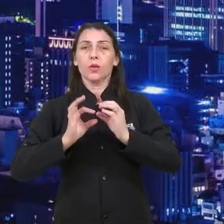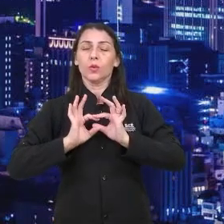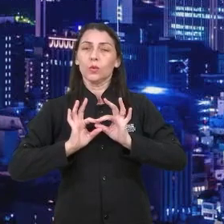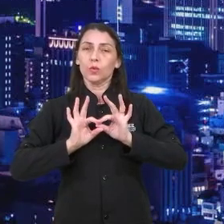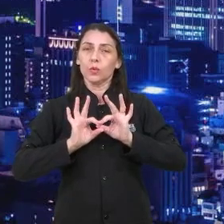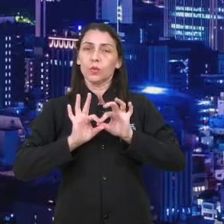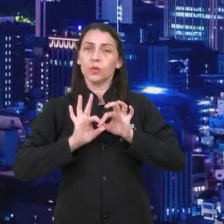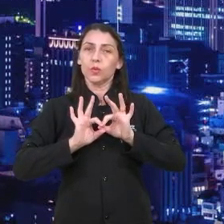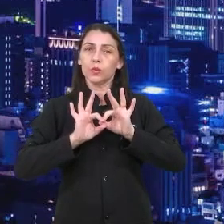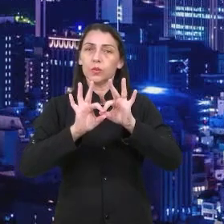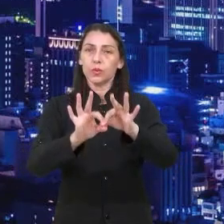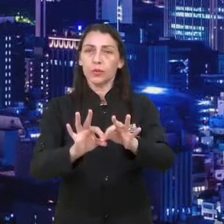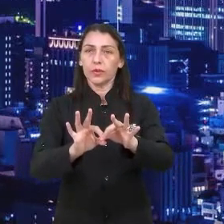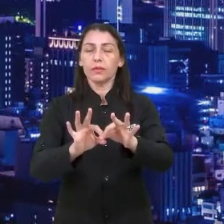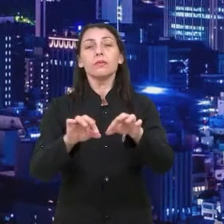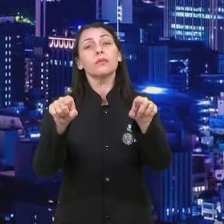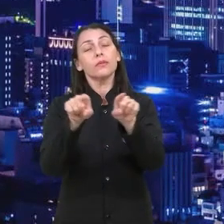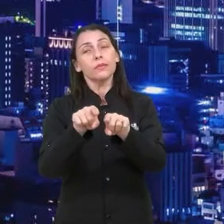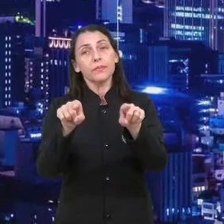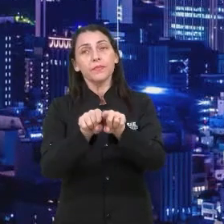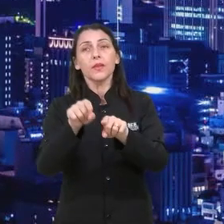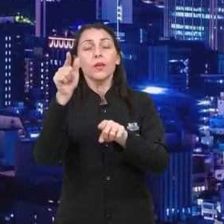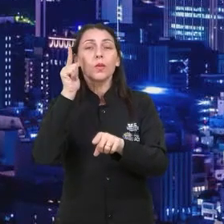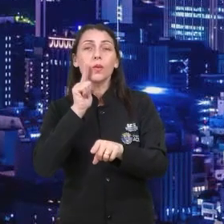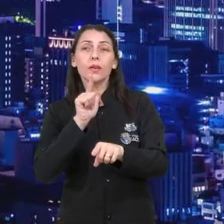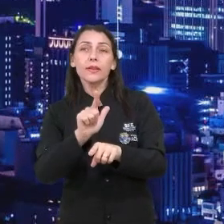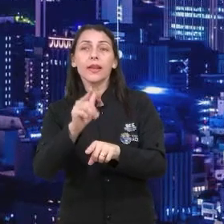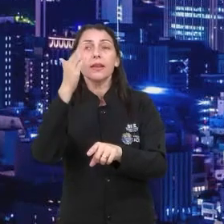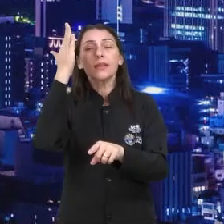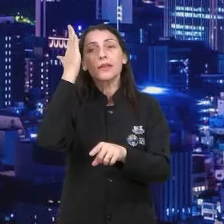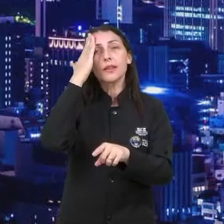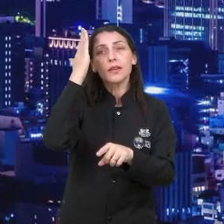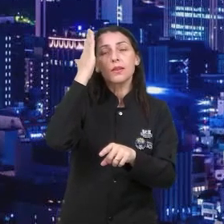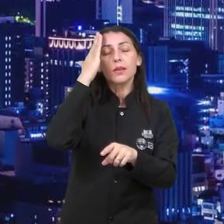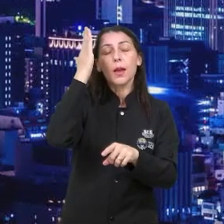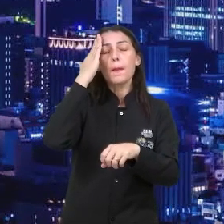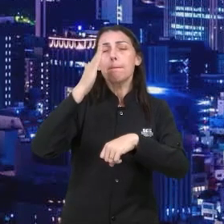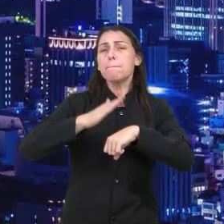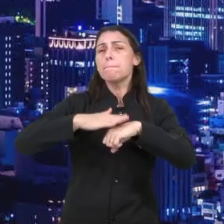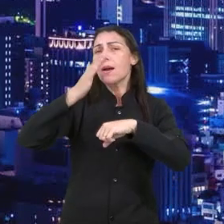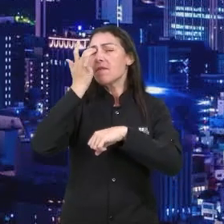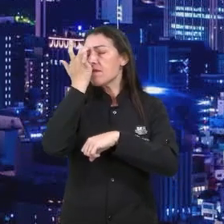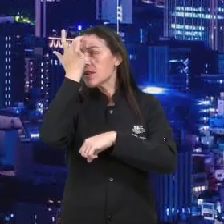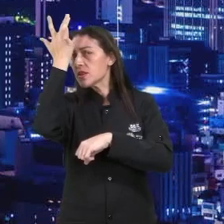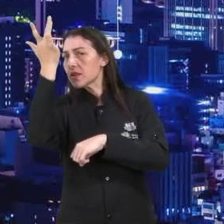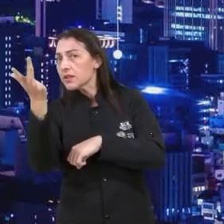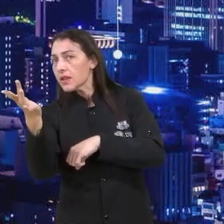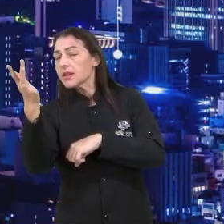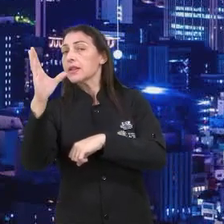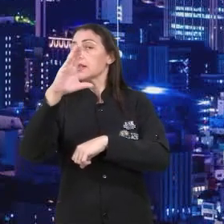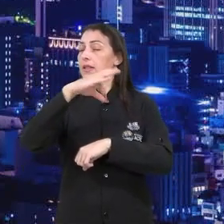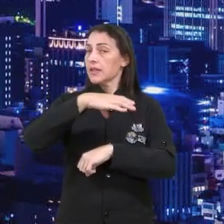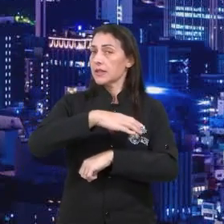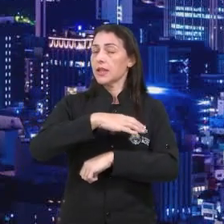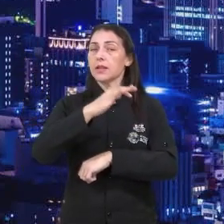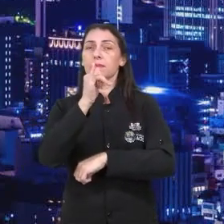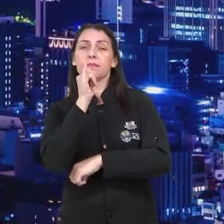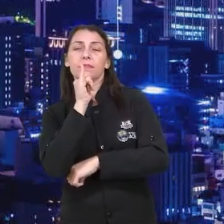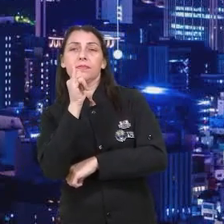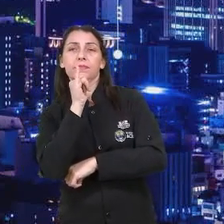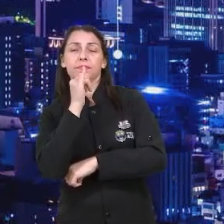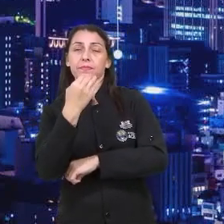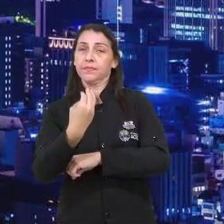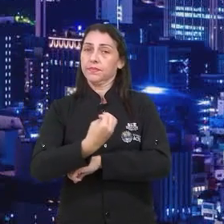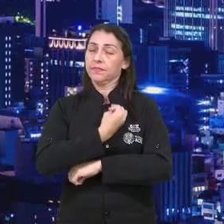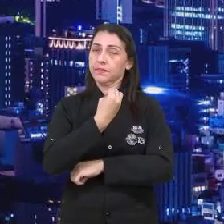mesmo sentido. Assim, a gente consegue identificar, né, com mais facilidade nessas cidades, por exemplo, a